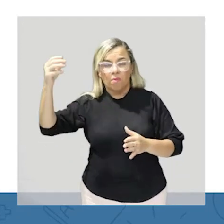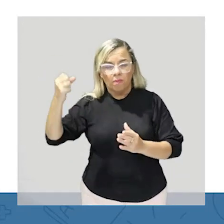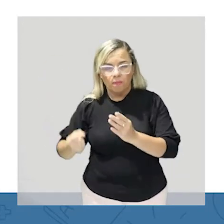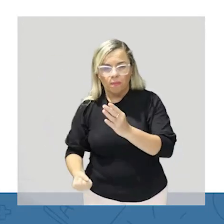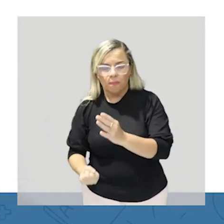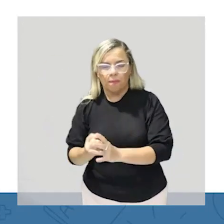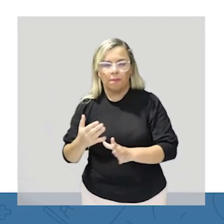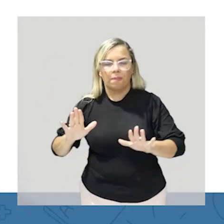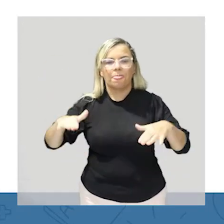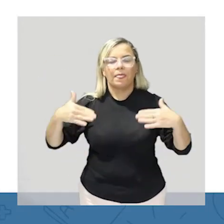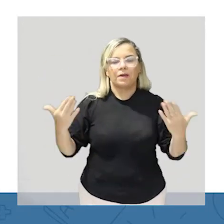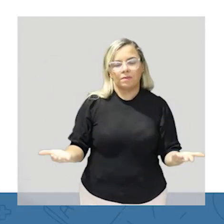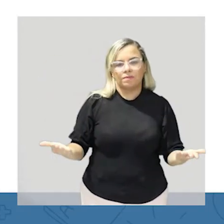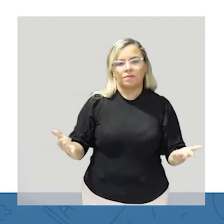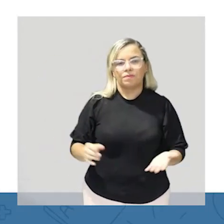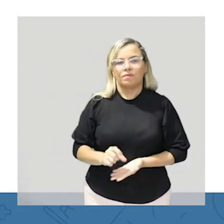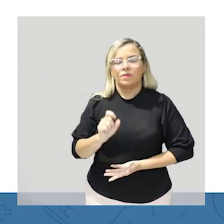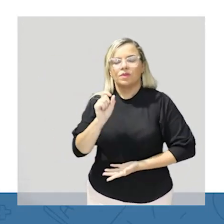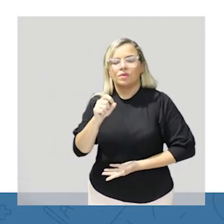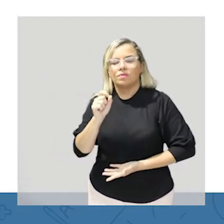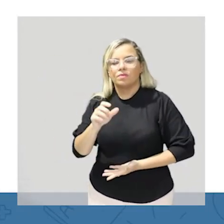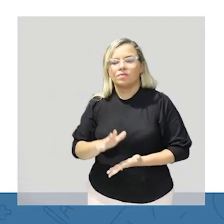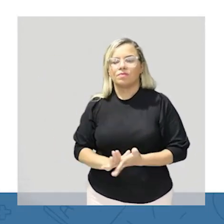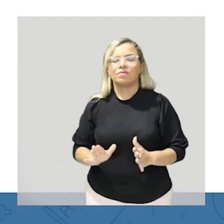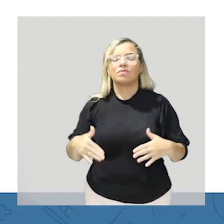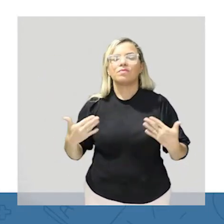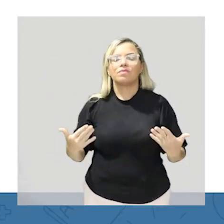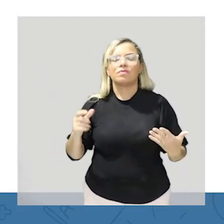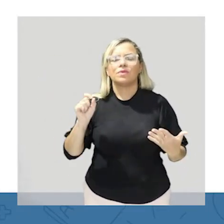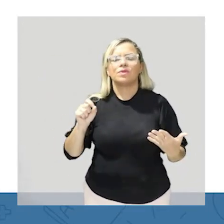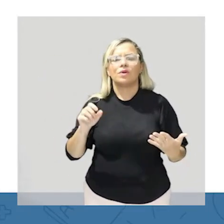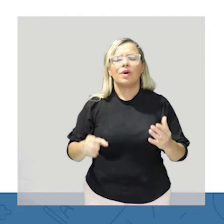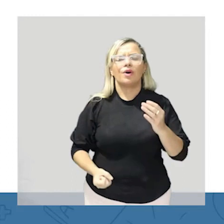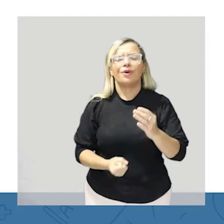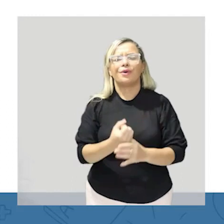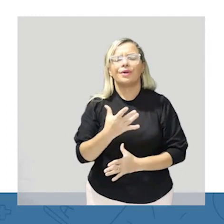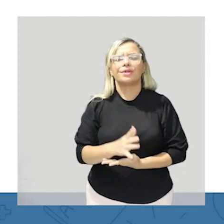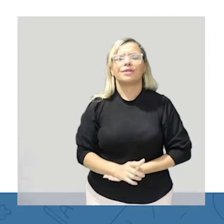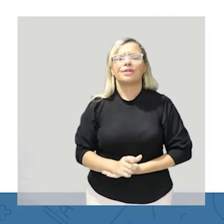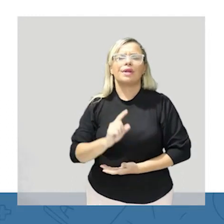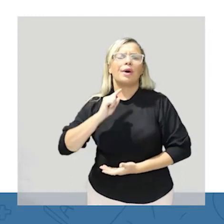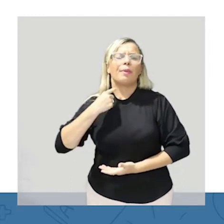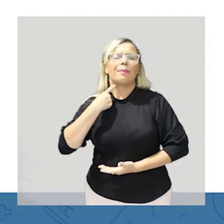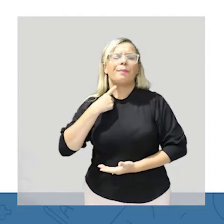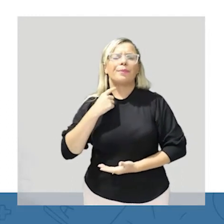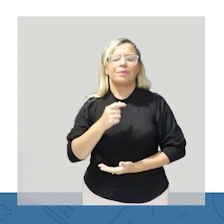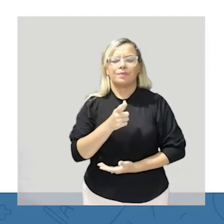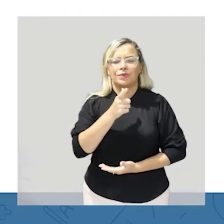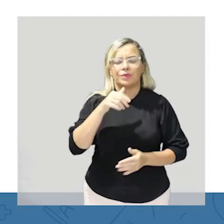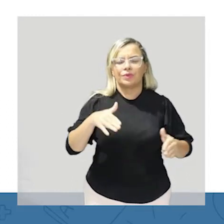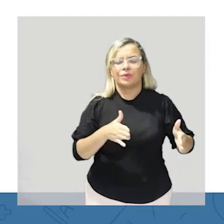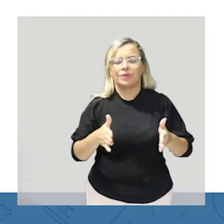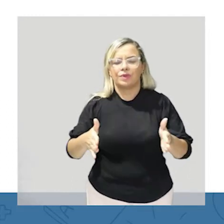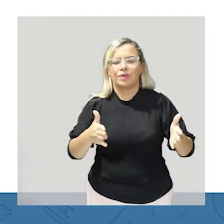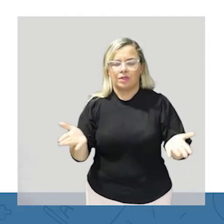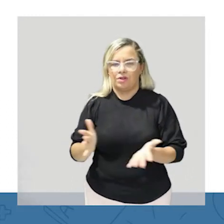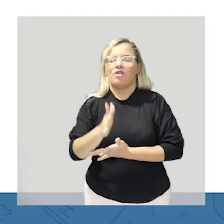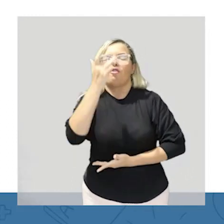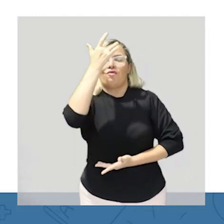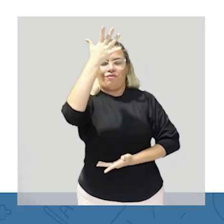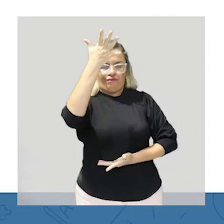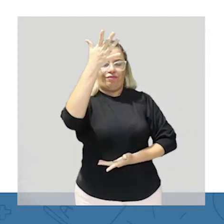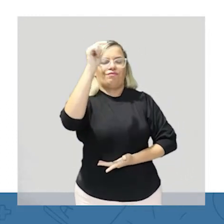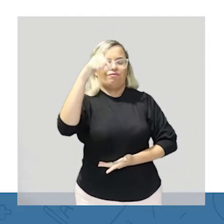origem. Ou seja, qual é a origem da poluição do rio Tietê? Agora ficou fácil responder, né, galera? Vamos lá. Letra A. É